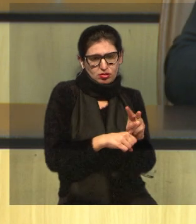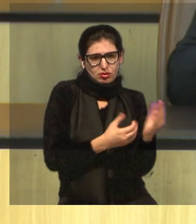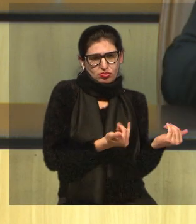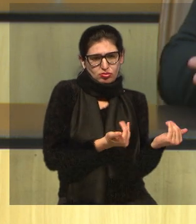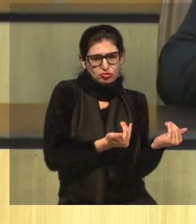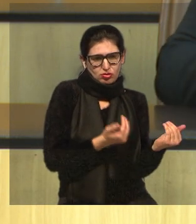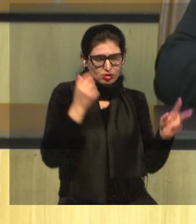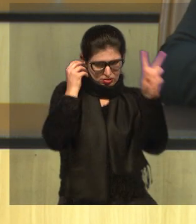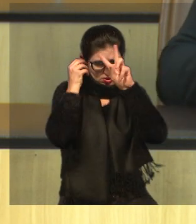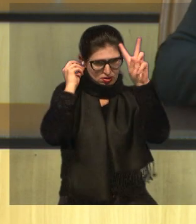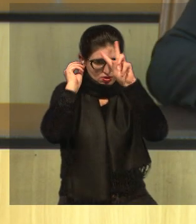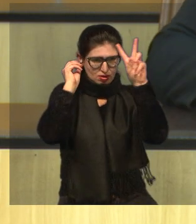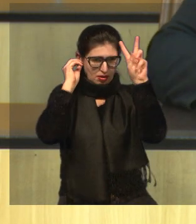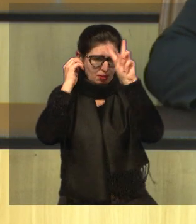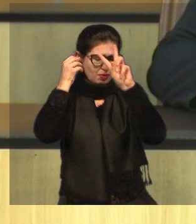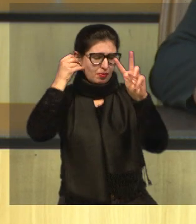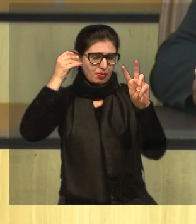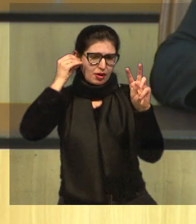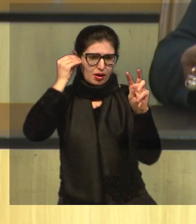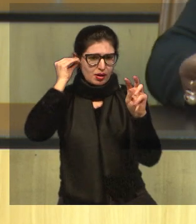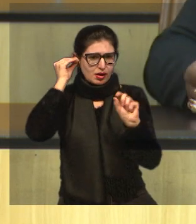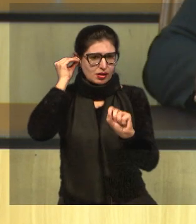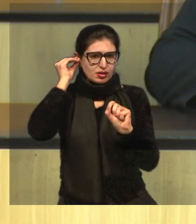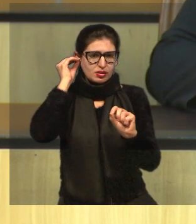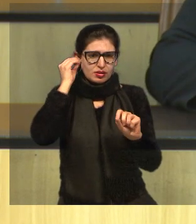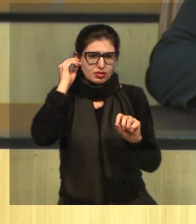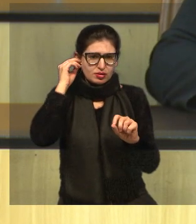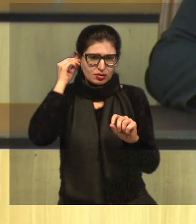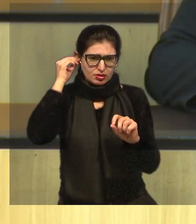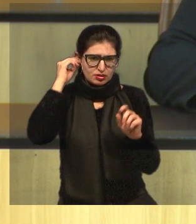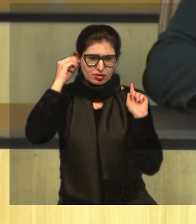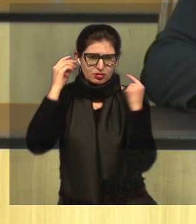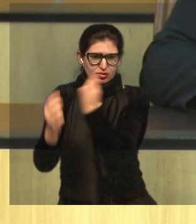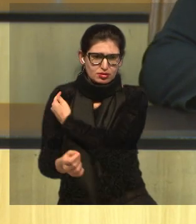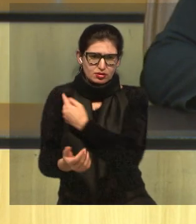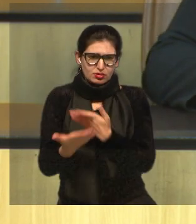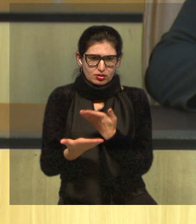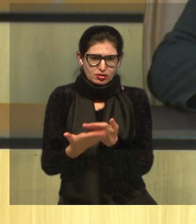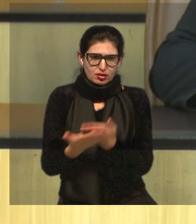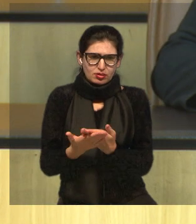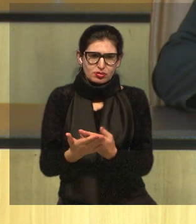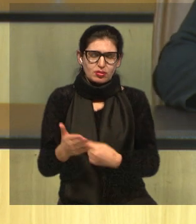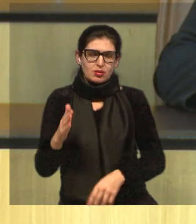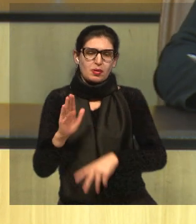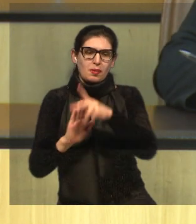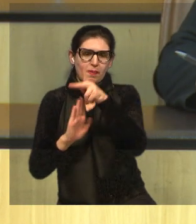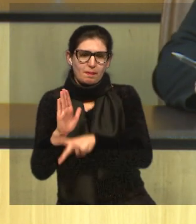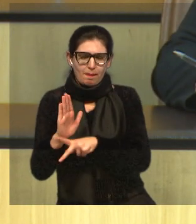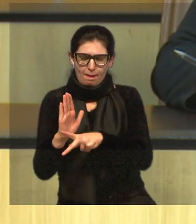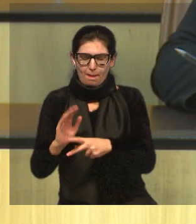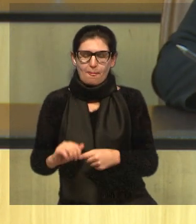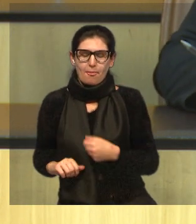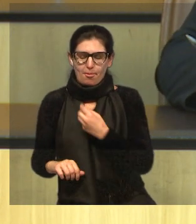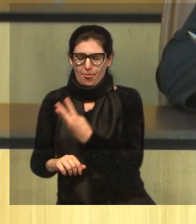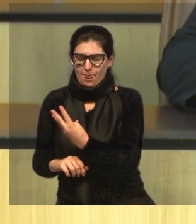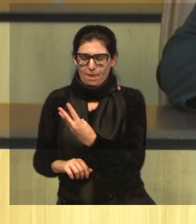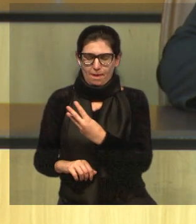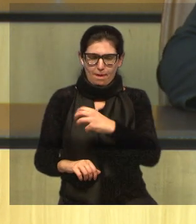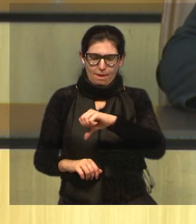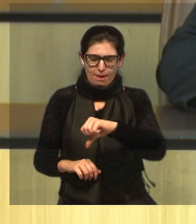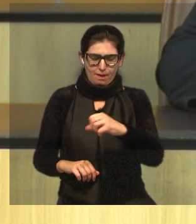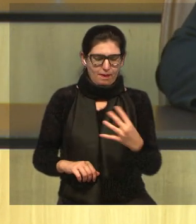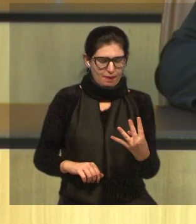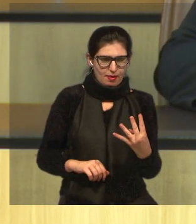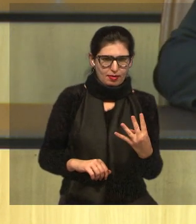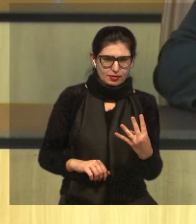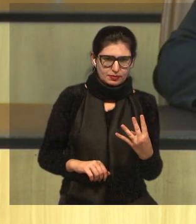que nós temos uma coisa para estudar também, que está vindo aí, o projeto 394 de 2017, que é o